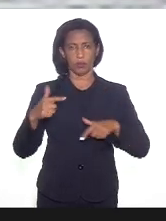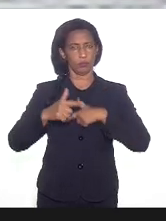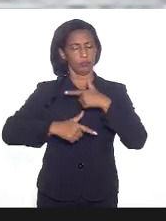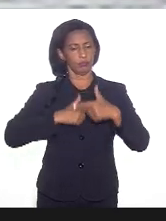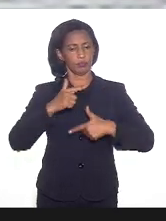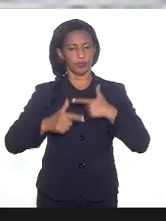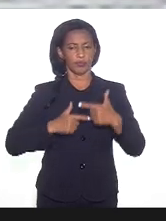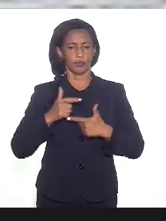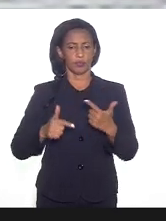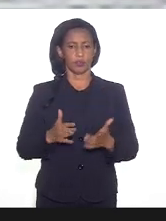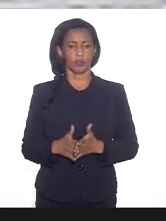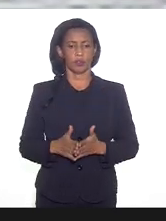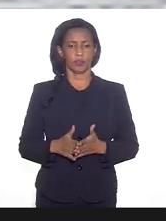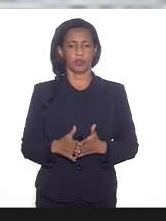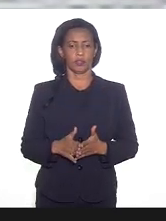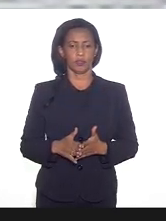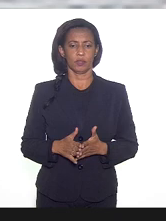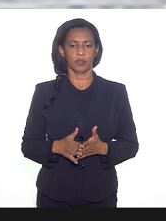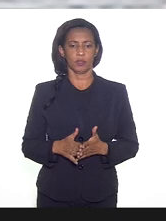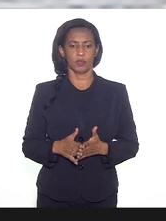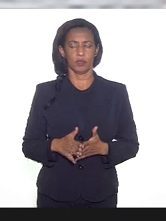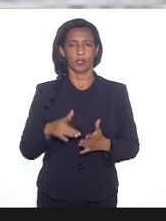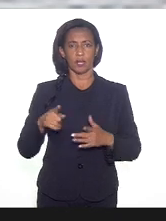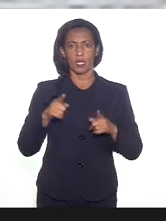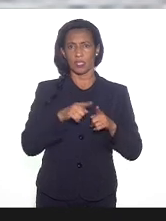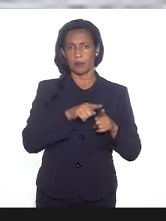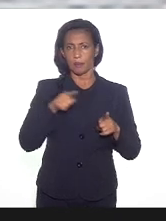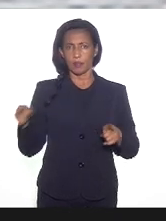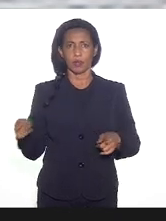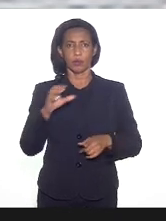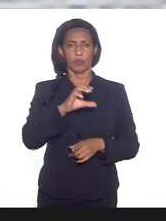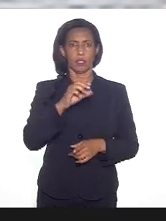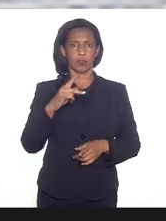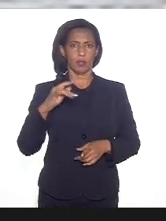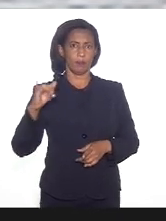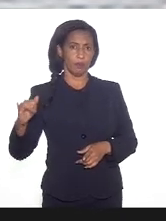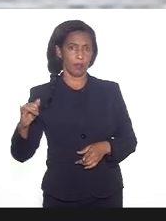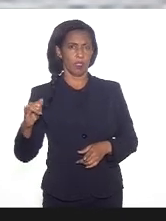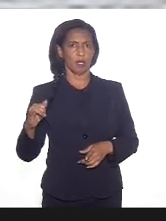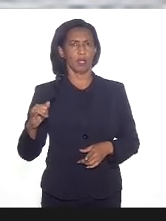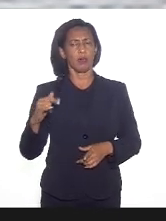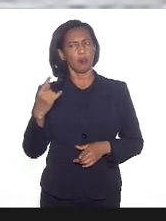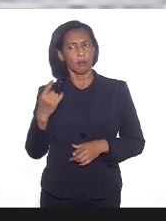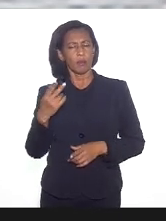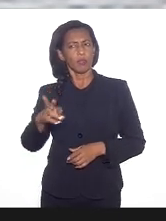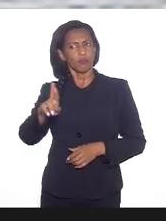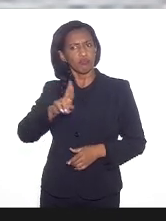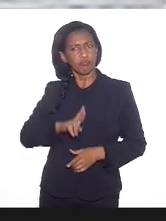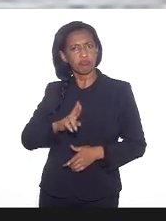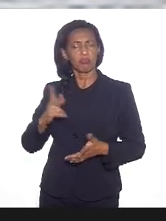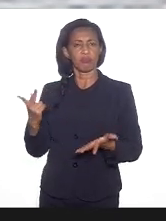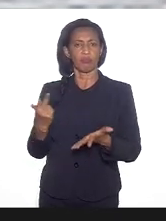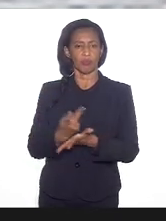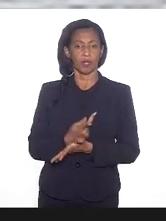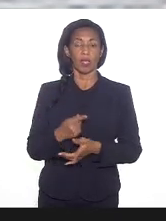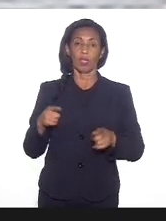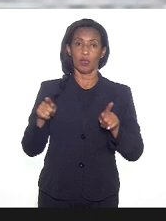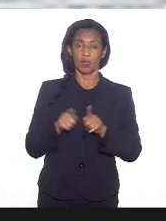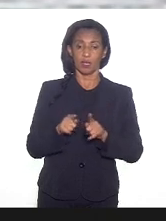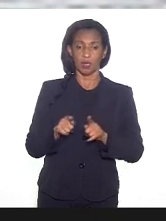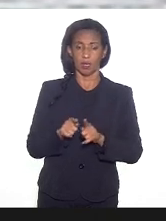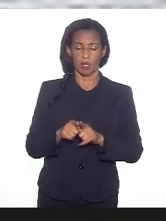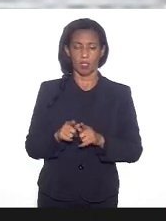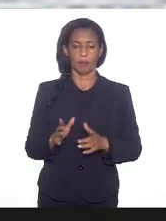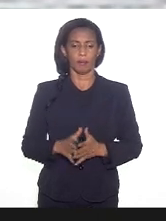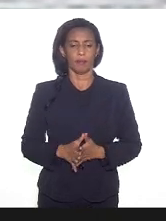foram desempenhados nesse período da CPI, né, e pelas apurações realizadas. A gente gostaria de ressaltar o